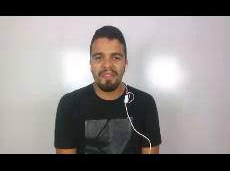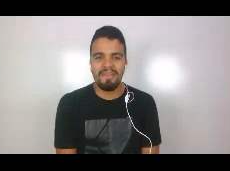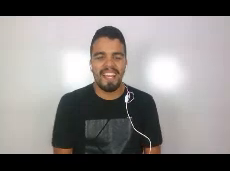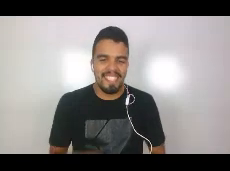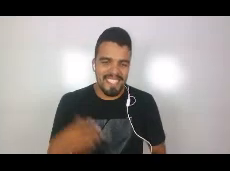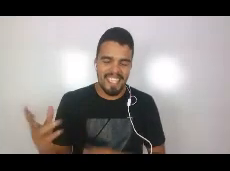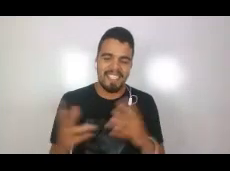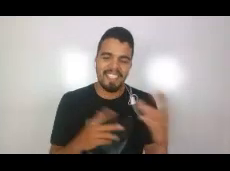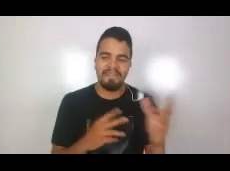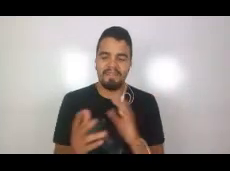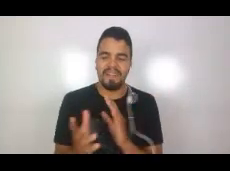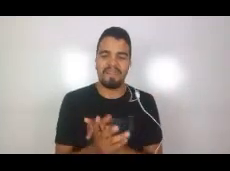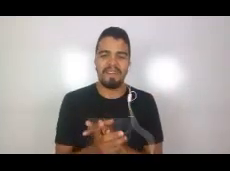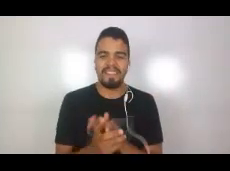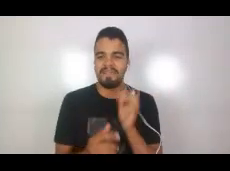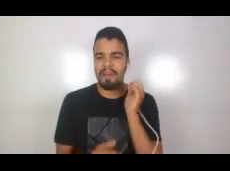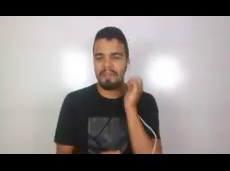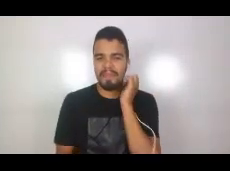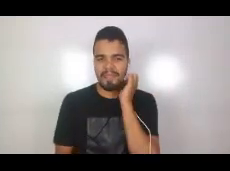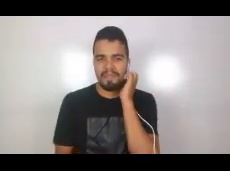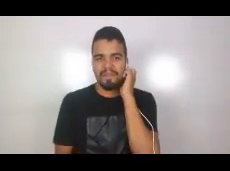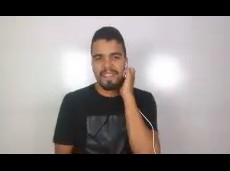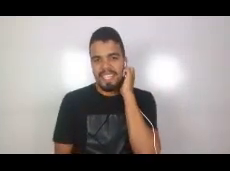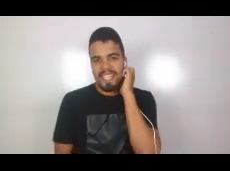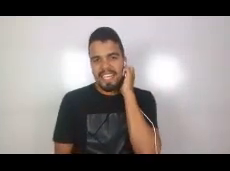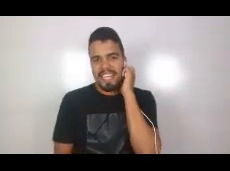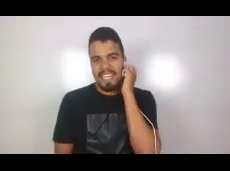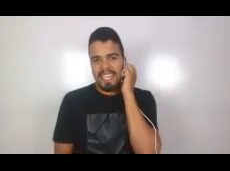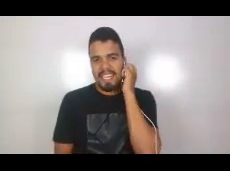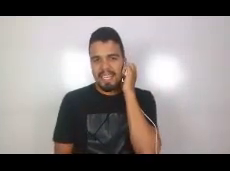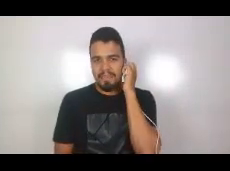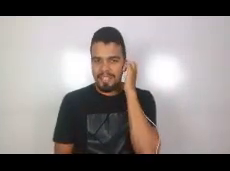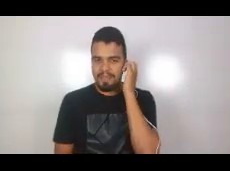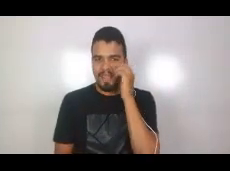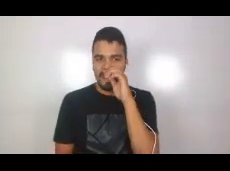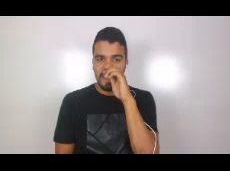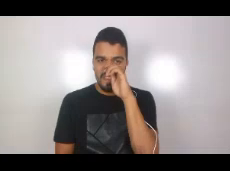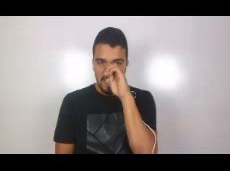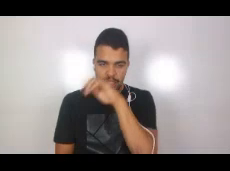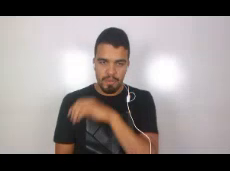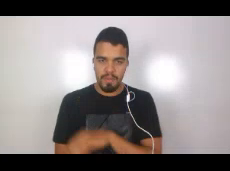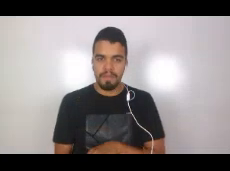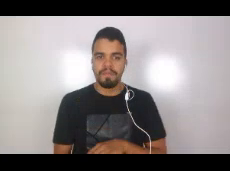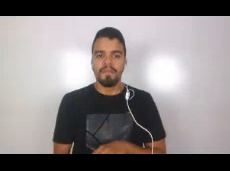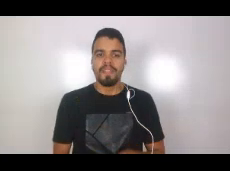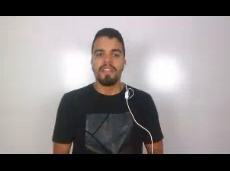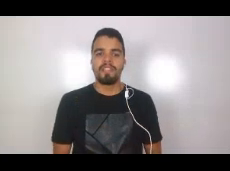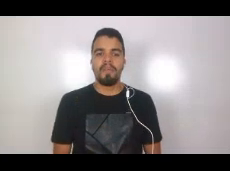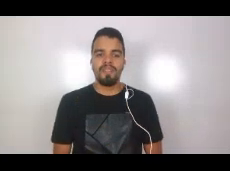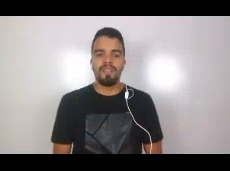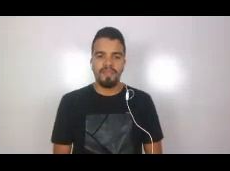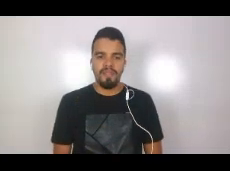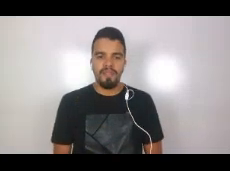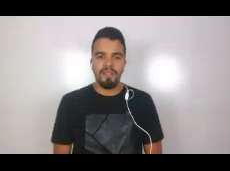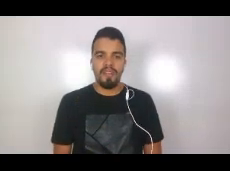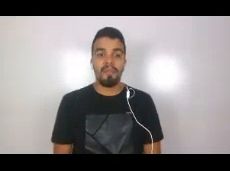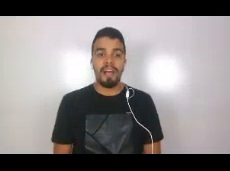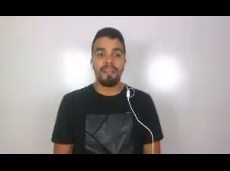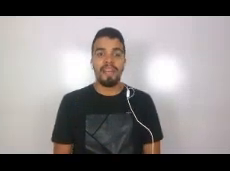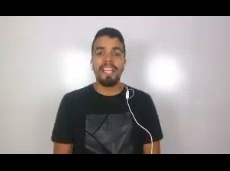tá bom? A gente está aqui para bater esse papo mesmo. Pois bem, então, na unidade 1, explorando o